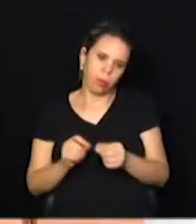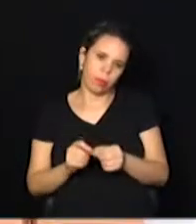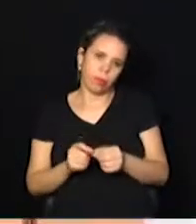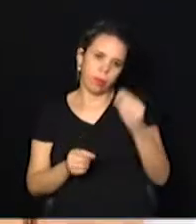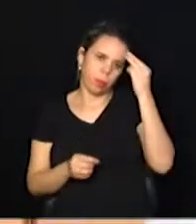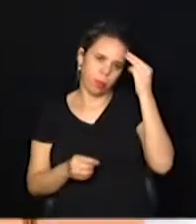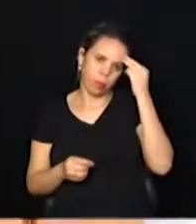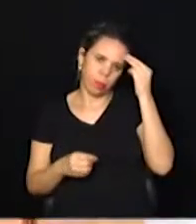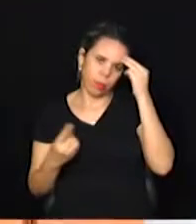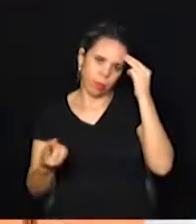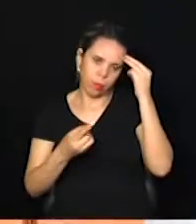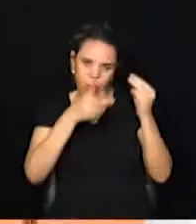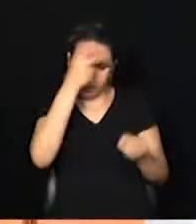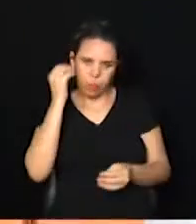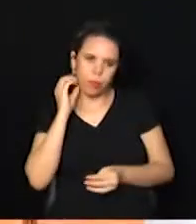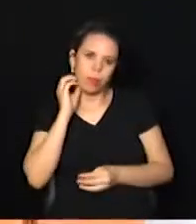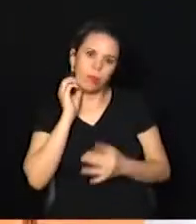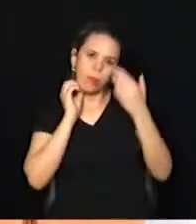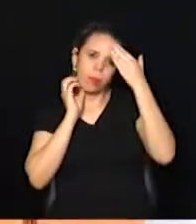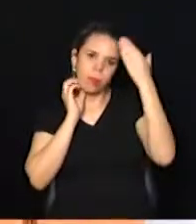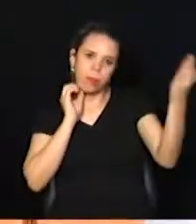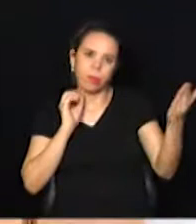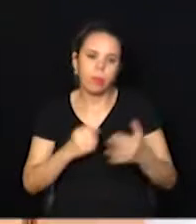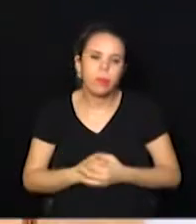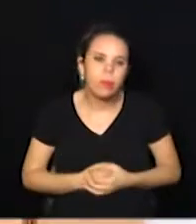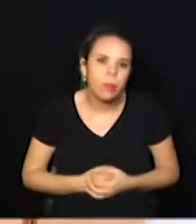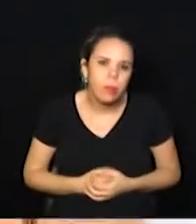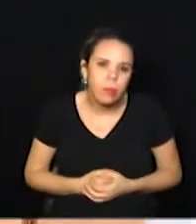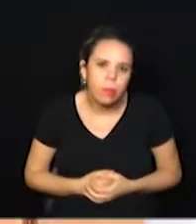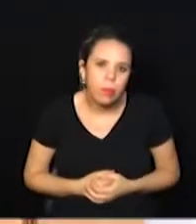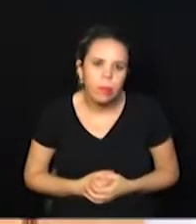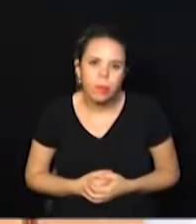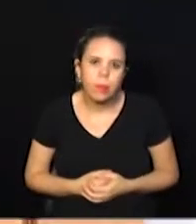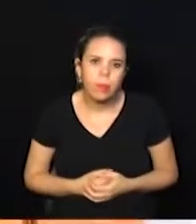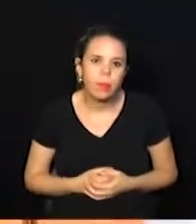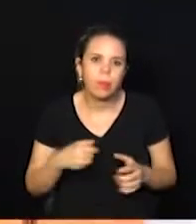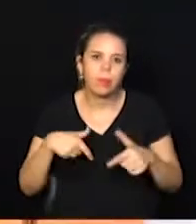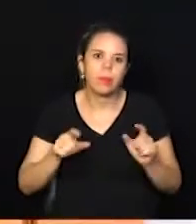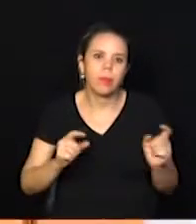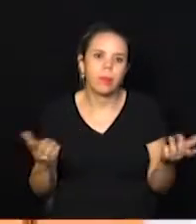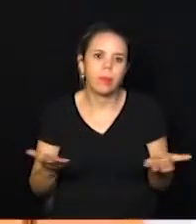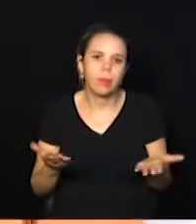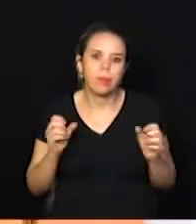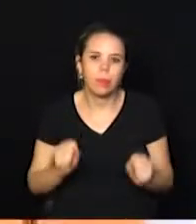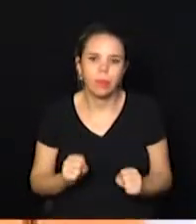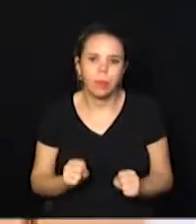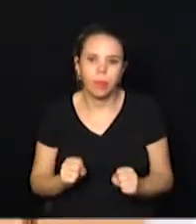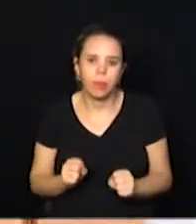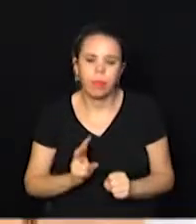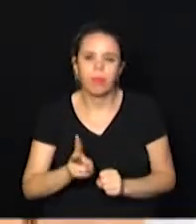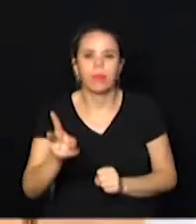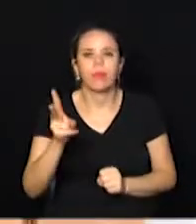memória do nosso eterno prefeito. Obrigada, né, e que essa atividade possa seguir,